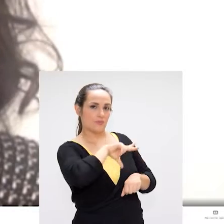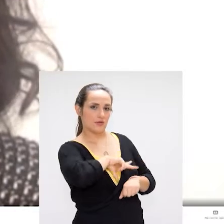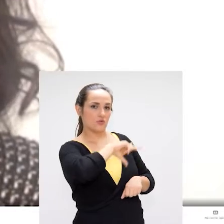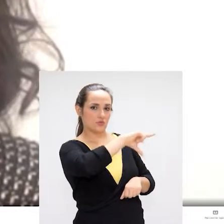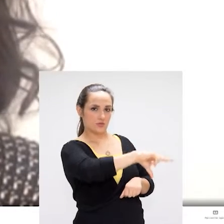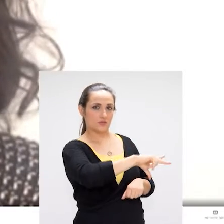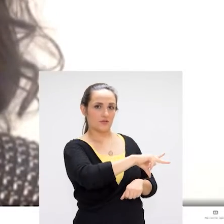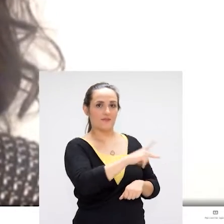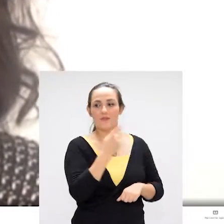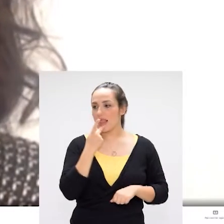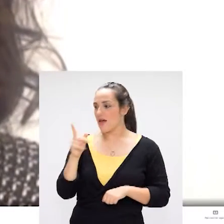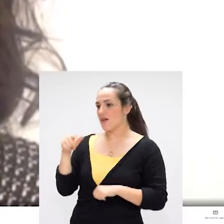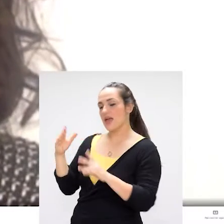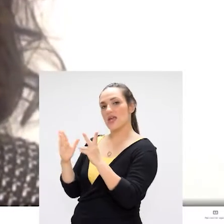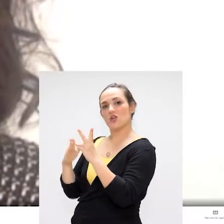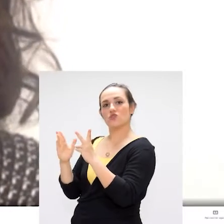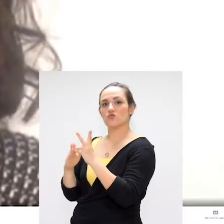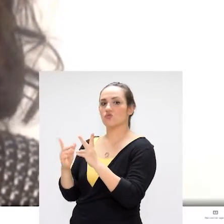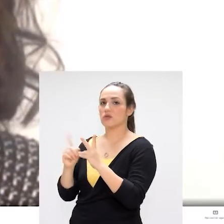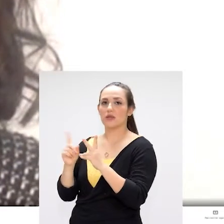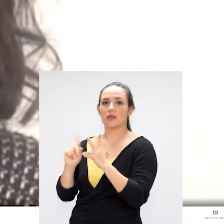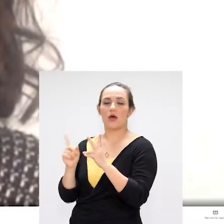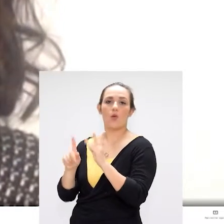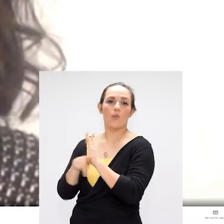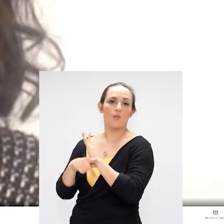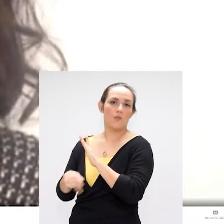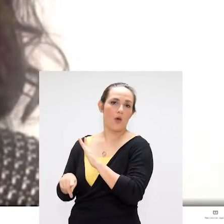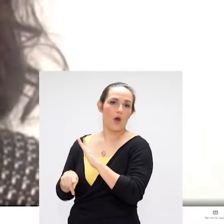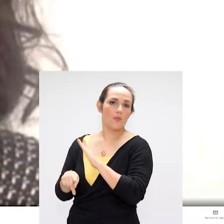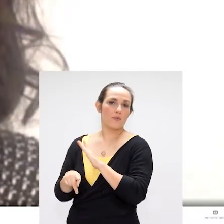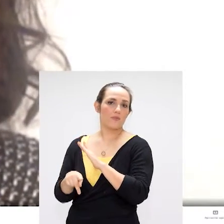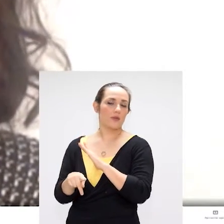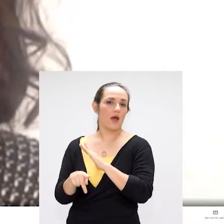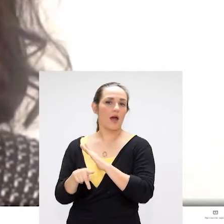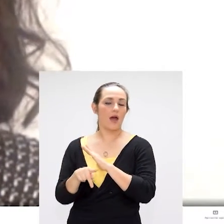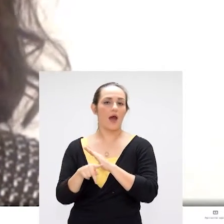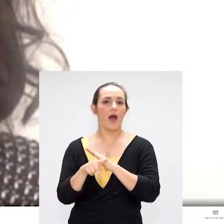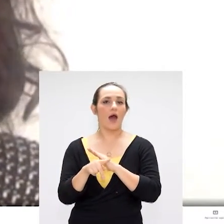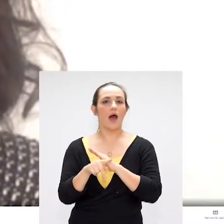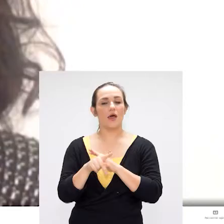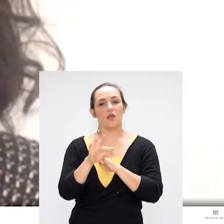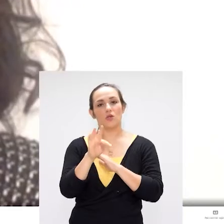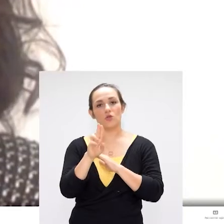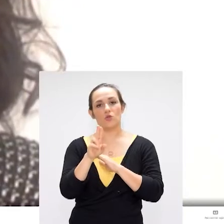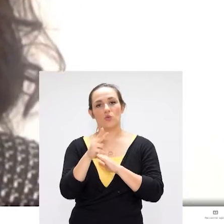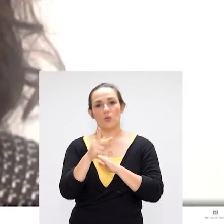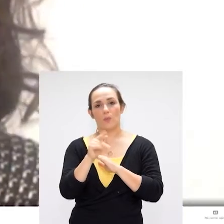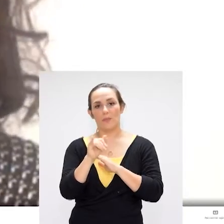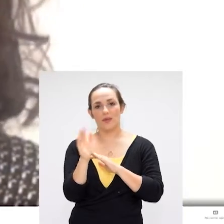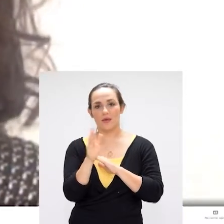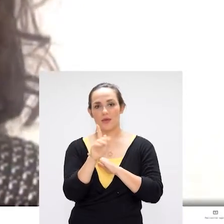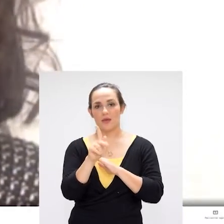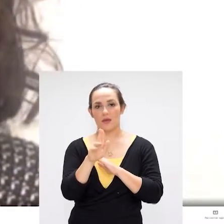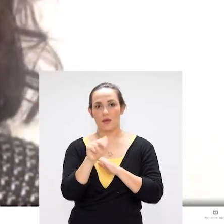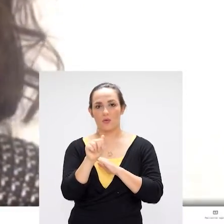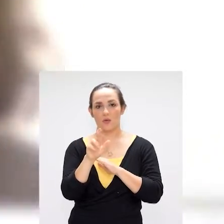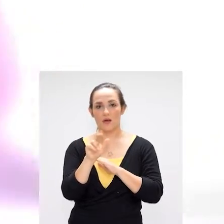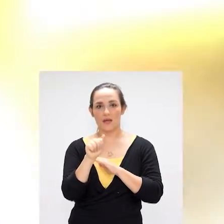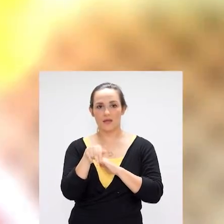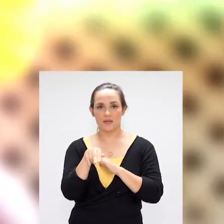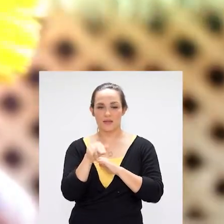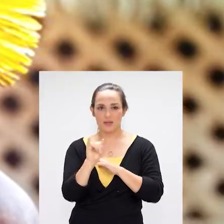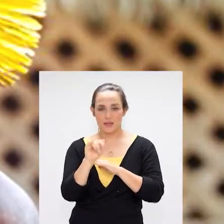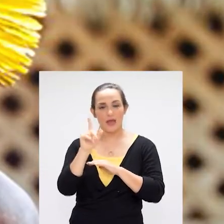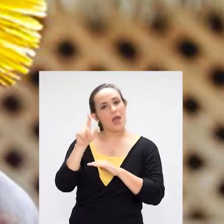os povos aimorés, que não pertenciam à tribo Tupi-Guarani. E eles costumavam usar